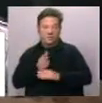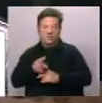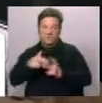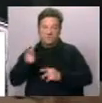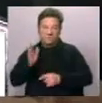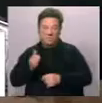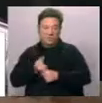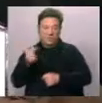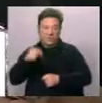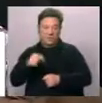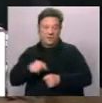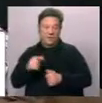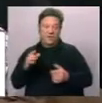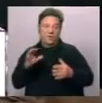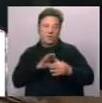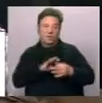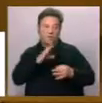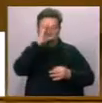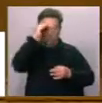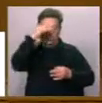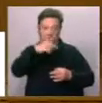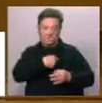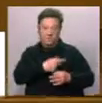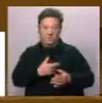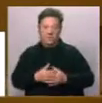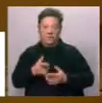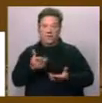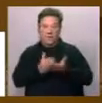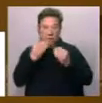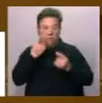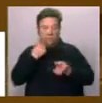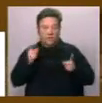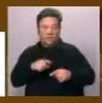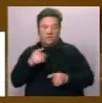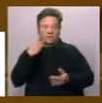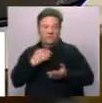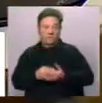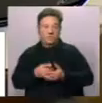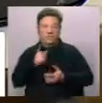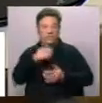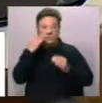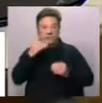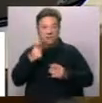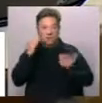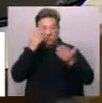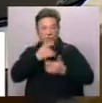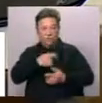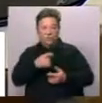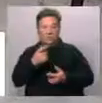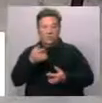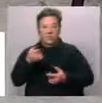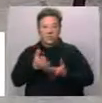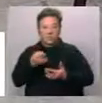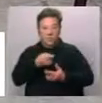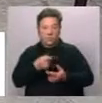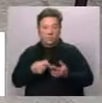direitinho é coletivamente como externa do local as aulas são retomadas na segunda-feira para o ensino noturno 9º ano